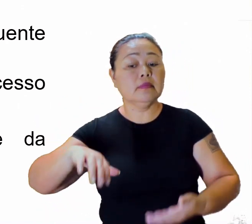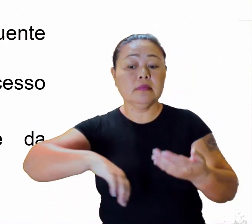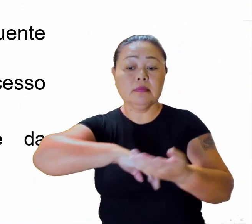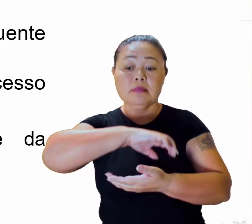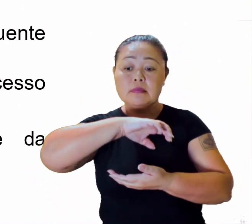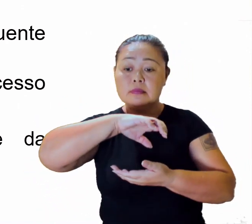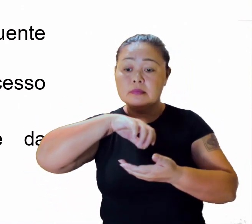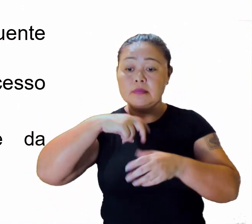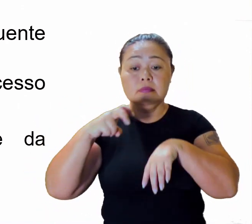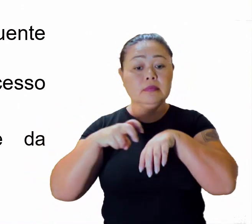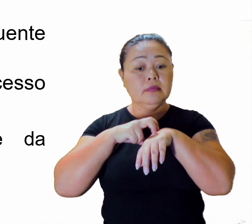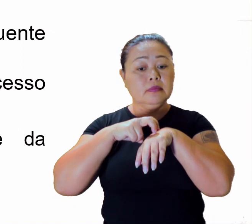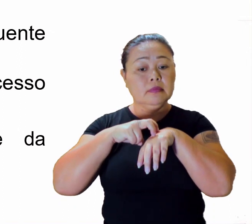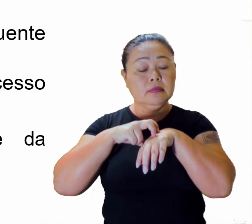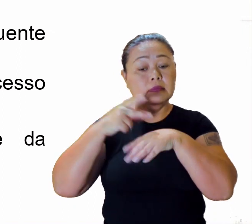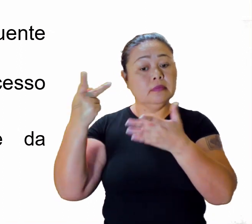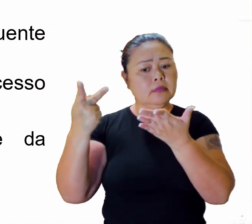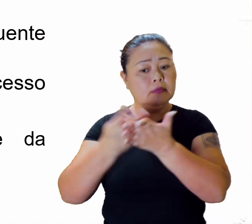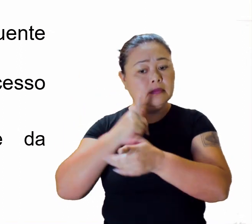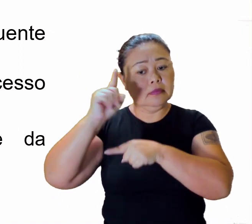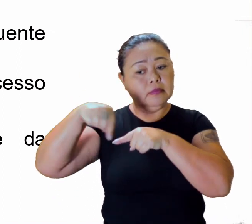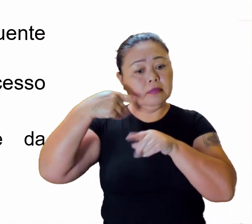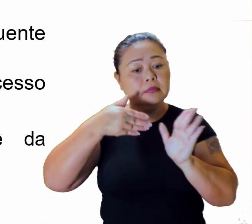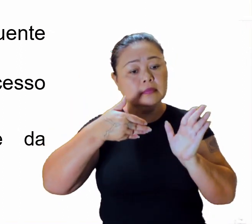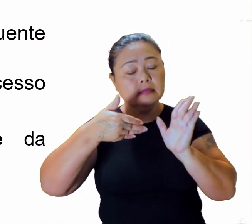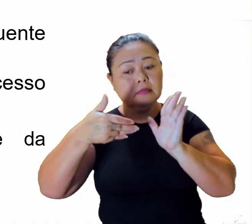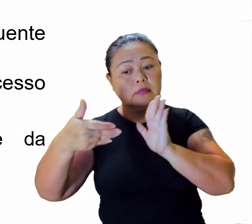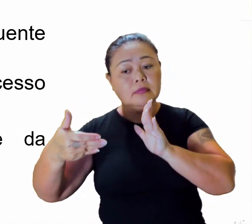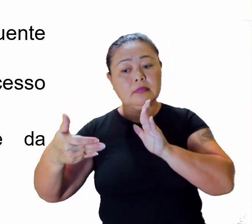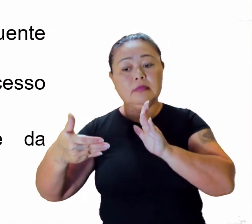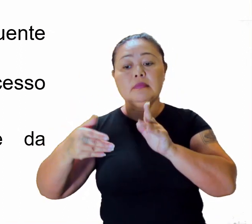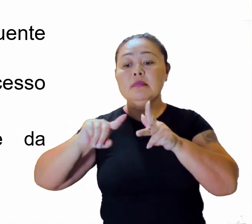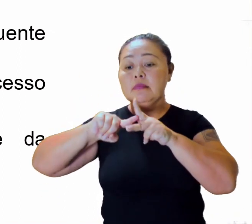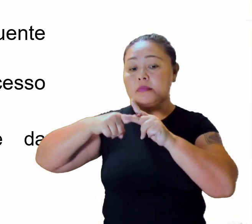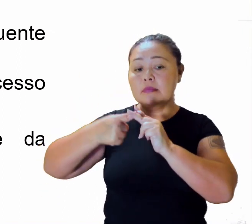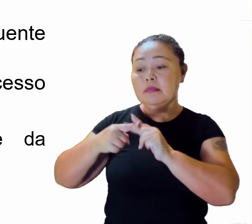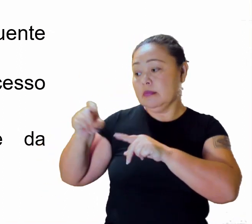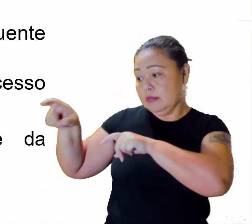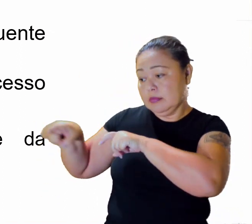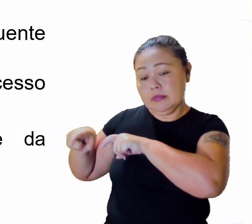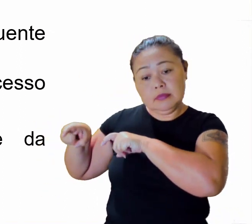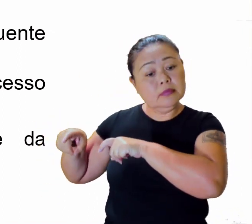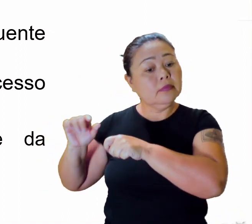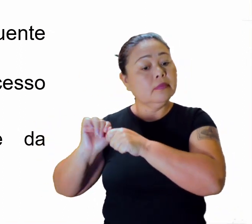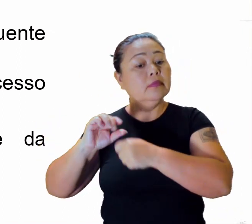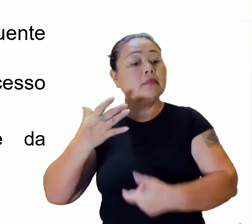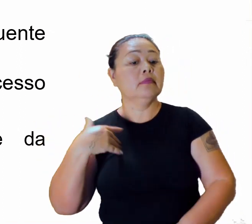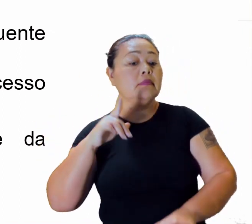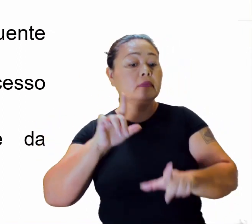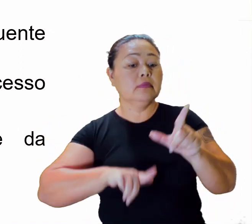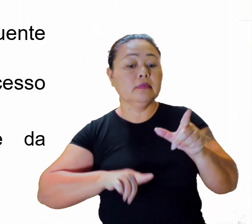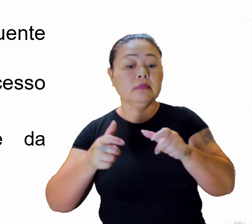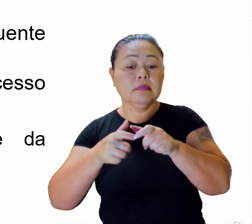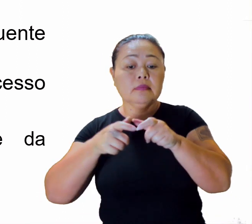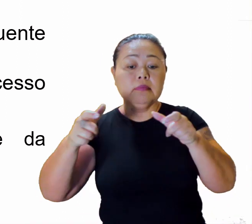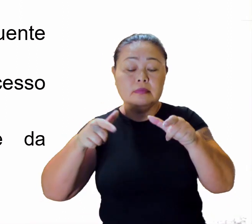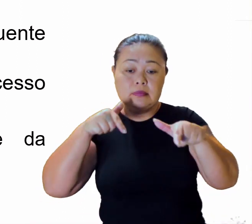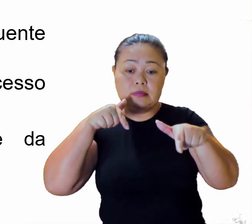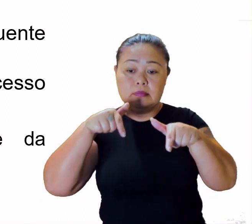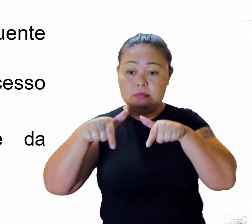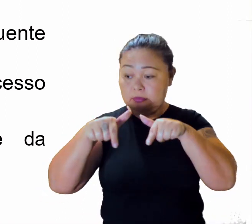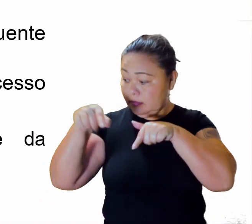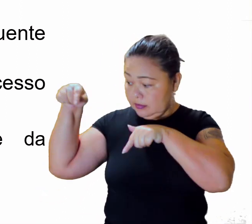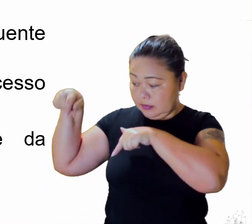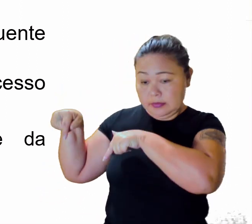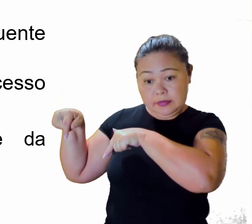A Revolução Verde e o consequente processo de mecanização do campo. D. Aumento do emprego